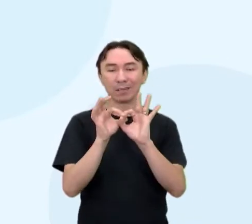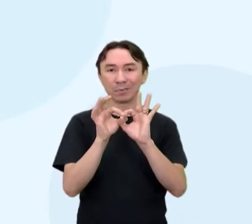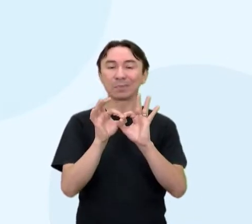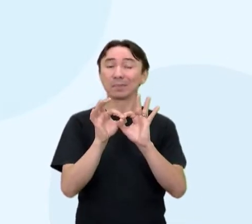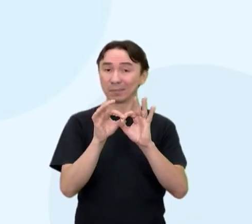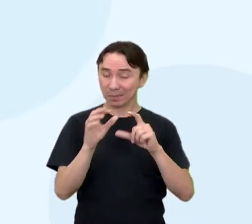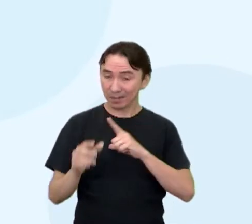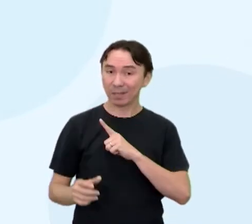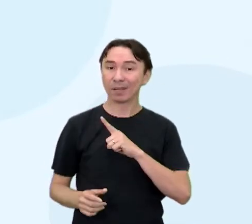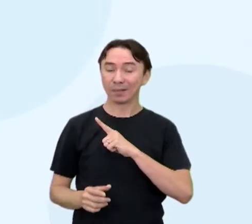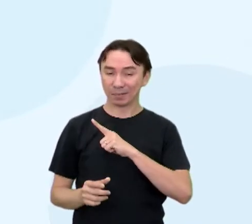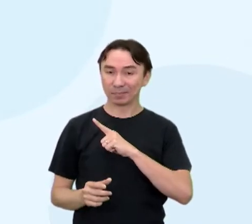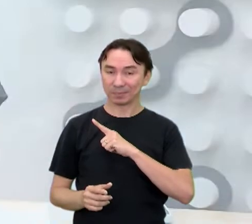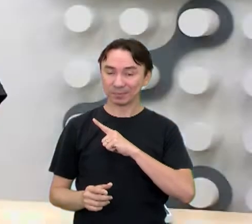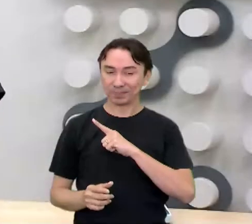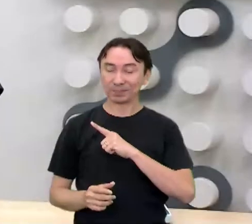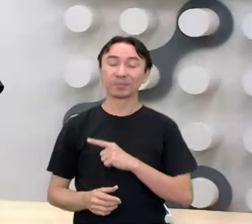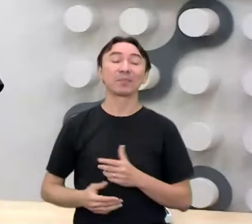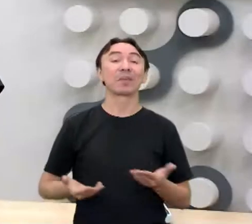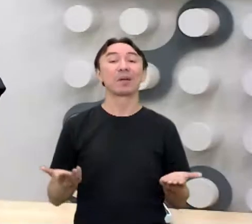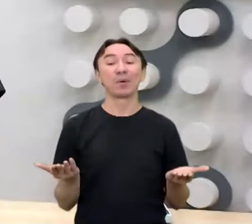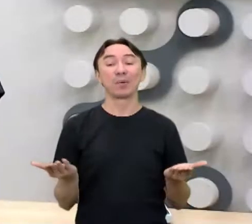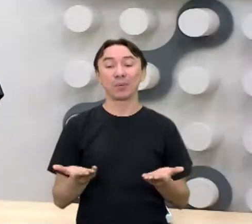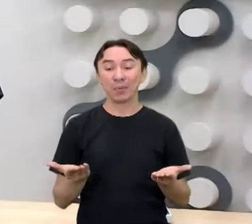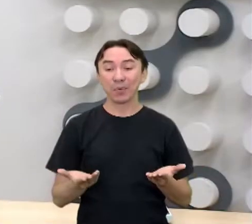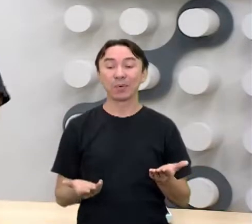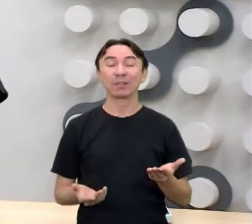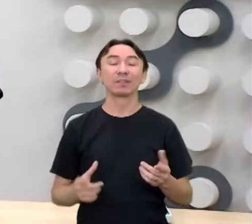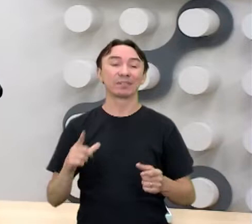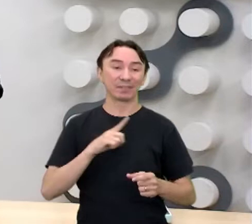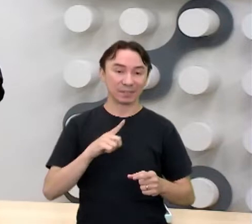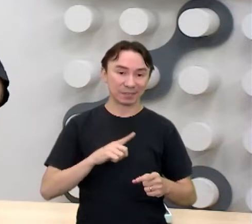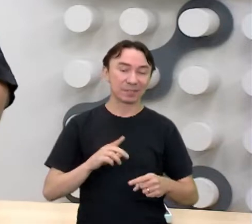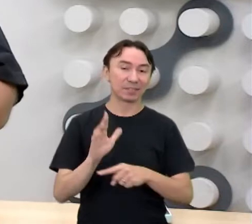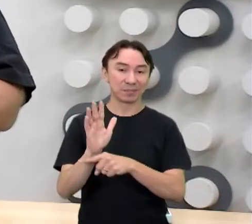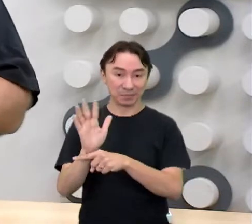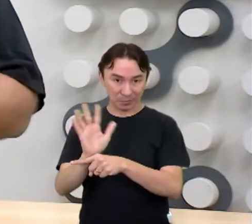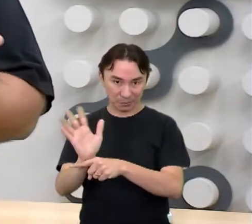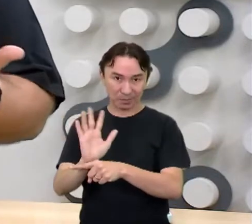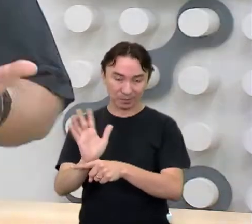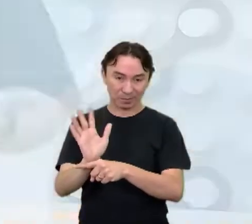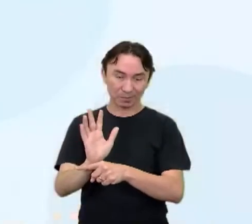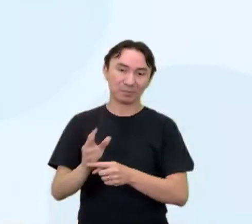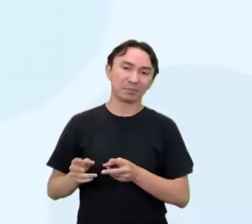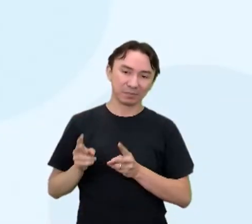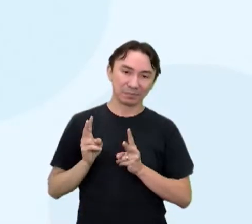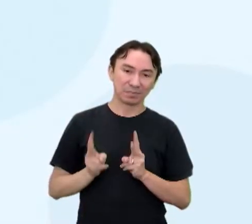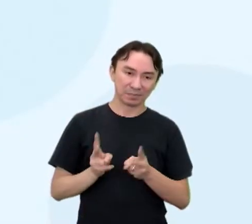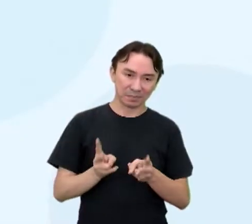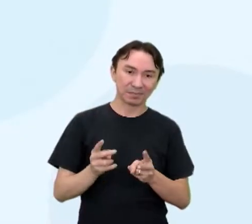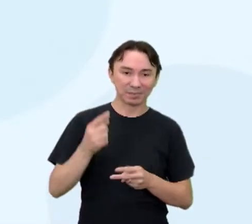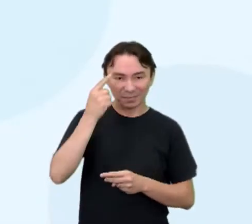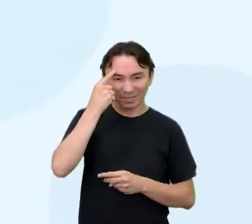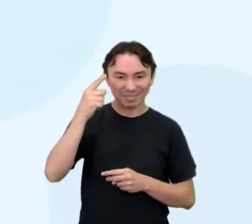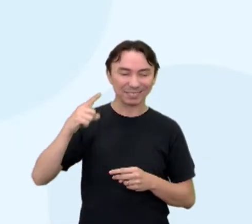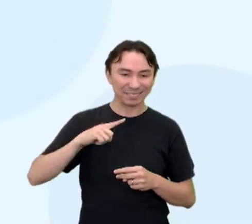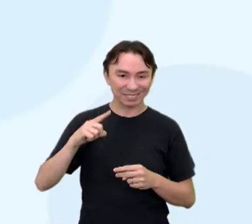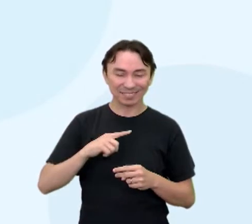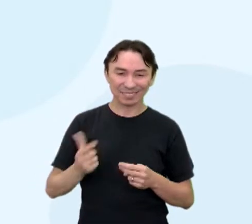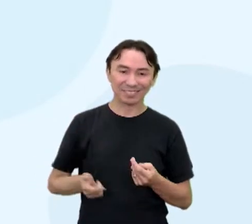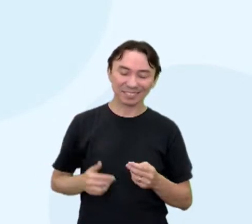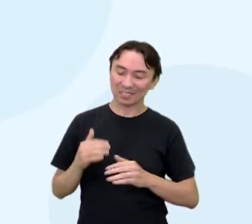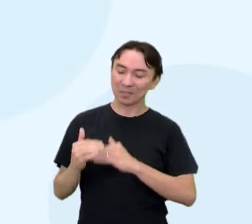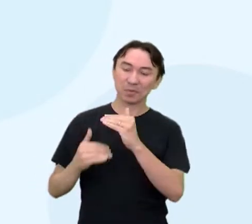interligados. Tá certo? E agora nós vamos ver aí um vídeo, na realidade a continuação do vídeo do desenvolvimento